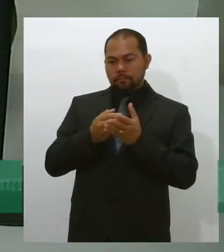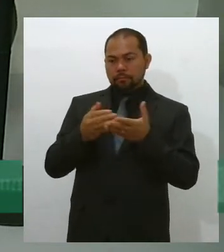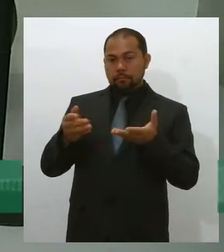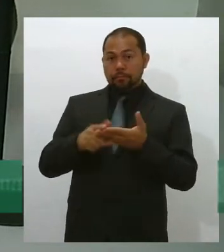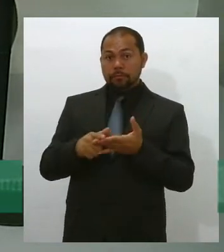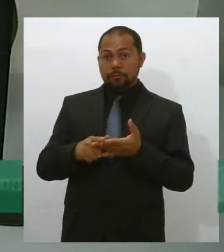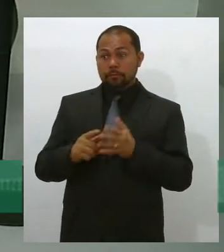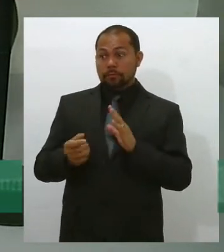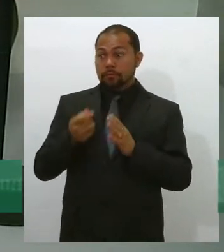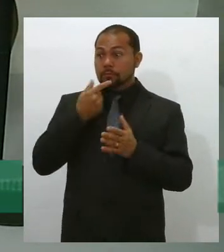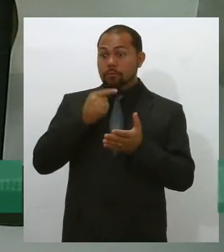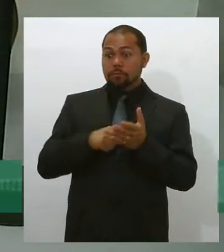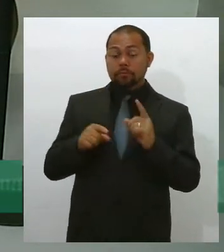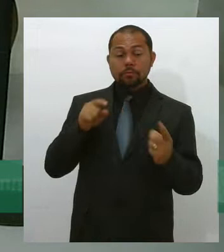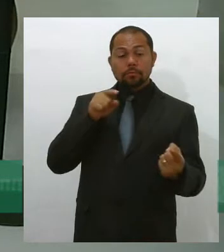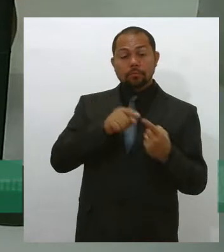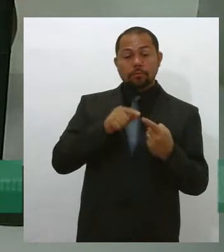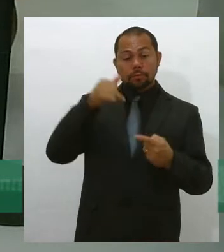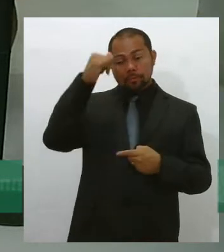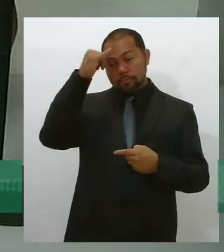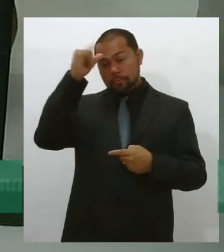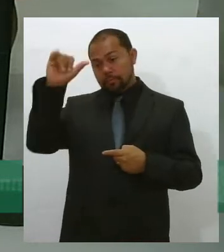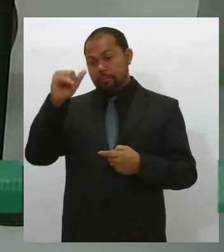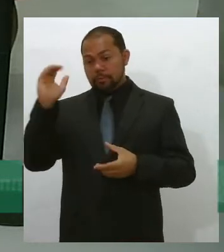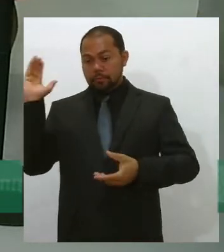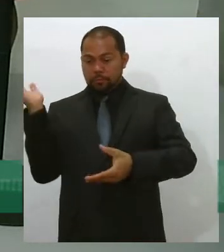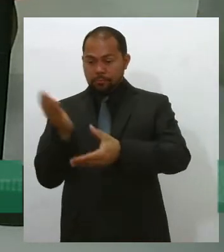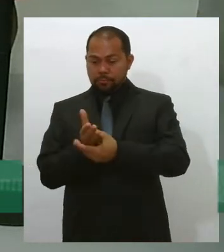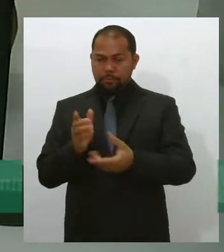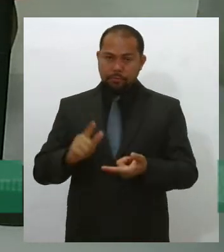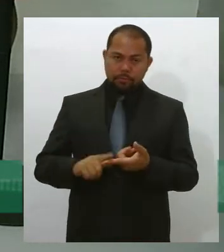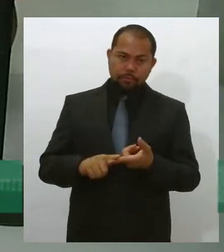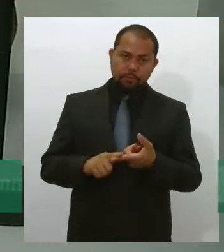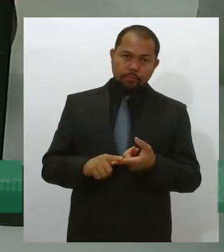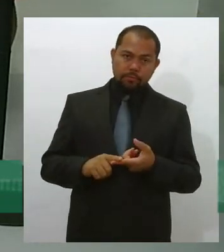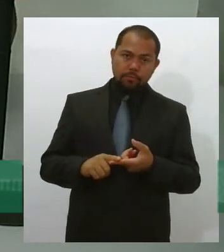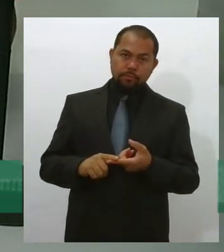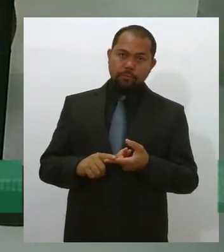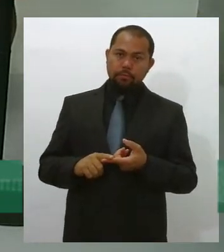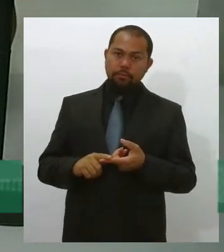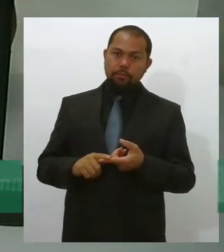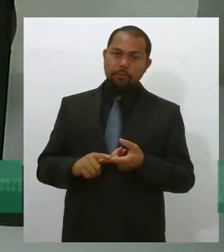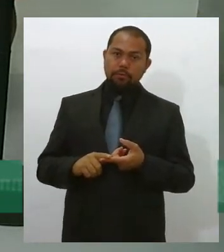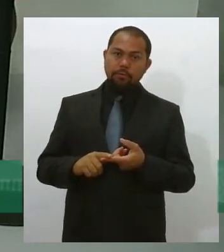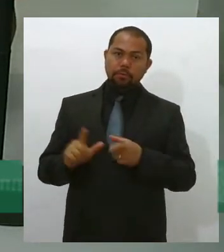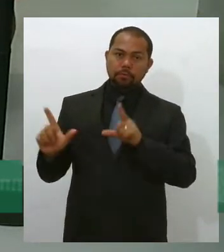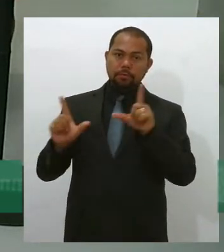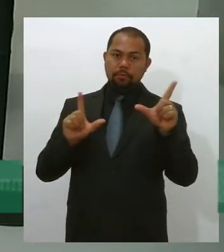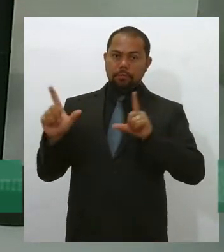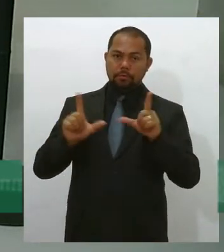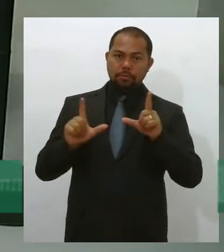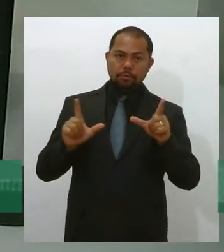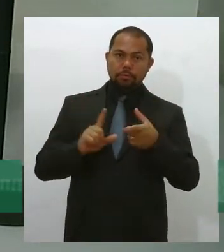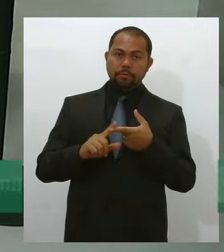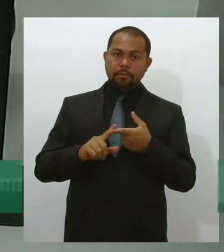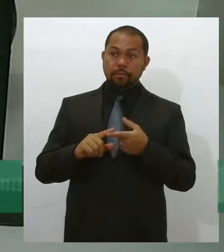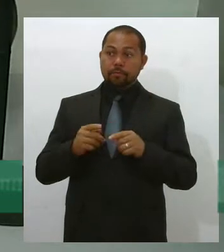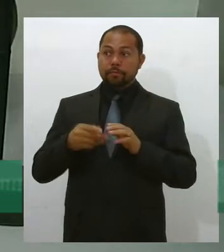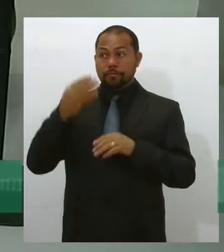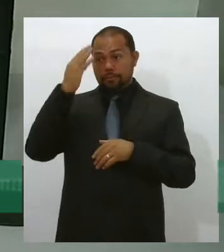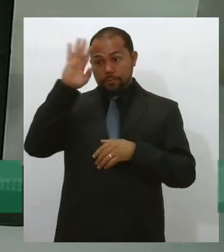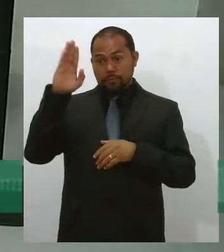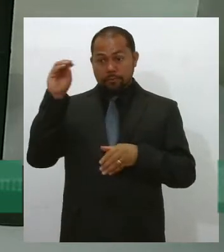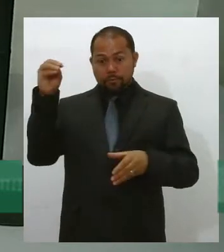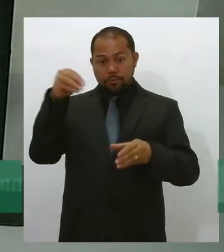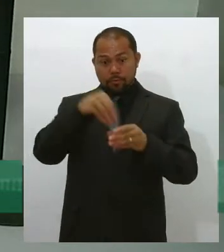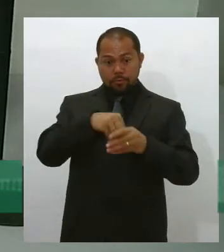da lei é evitar processo contra as emissoras principalmente relacionado ao conteúdo de igrejas O que era que estava